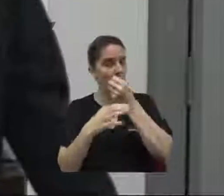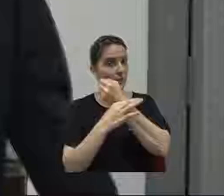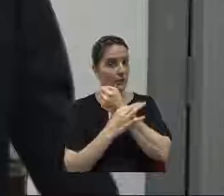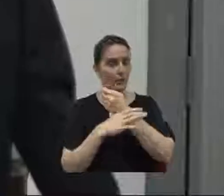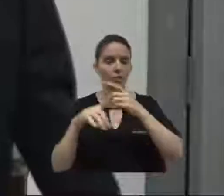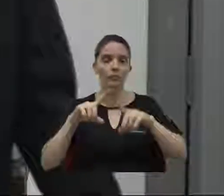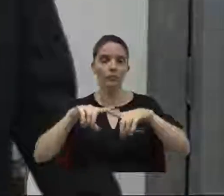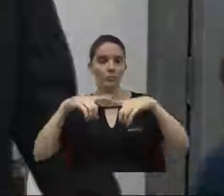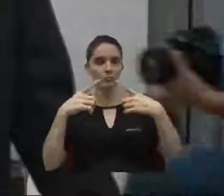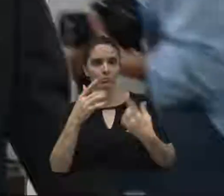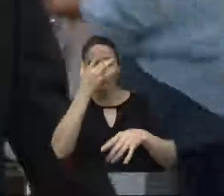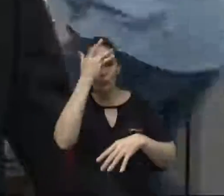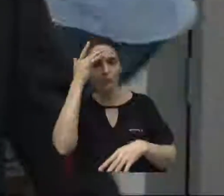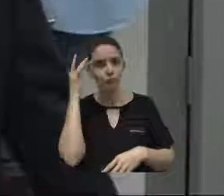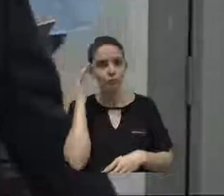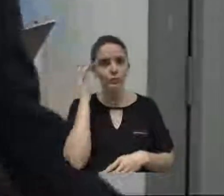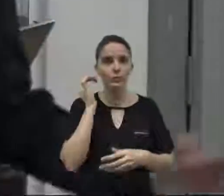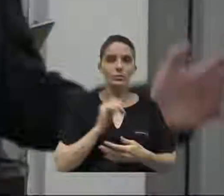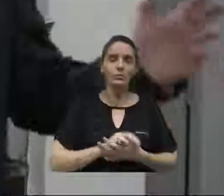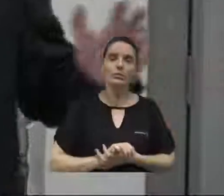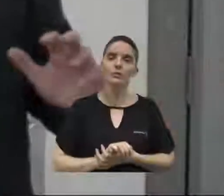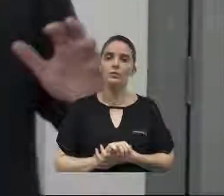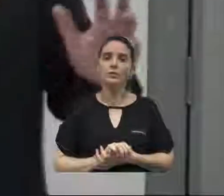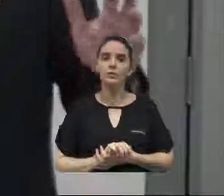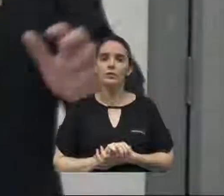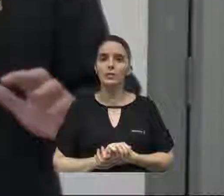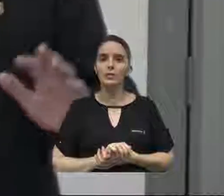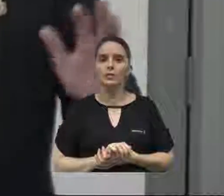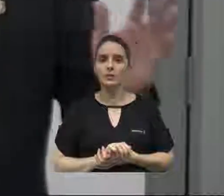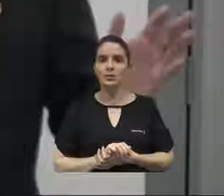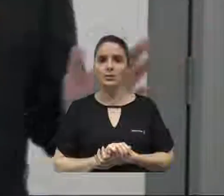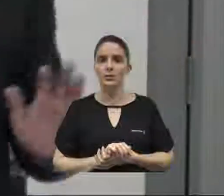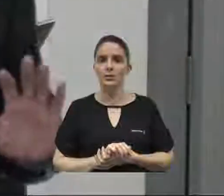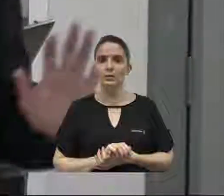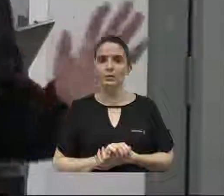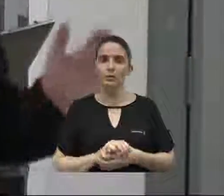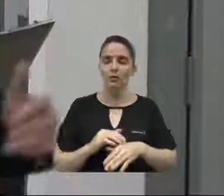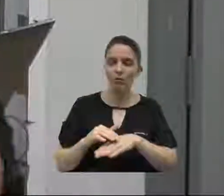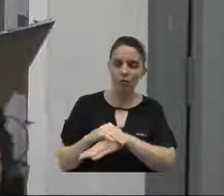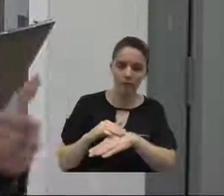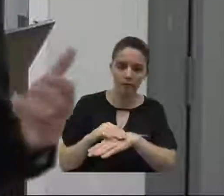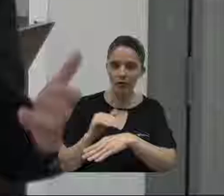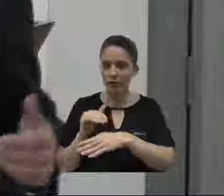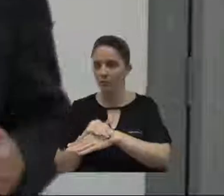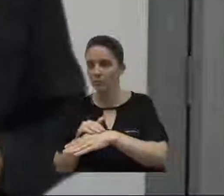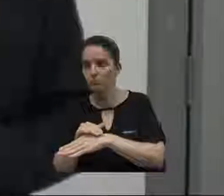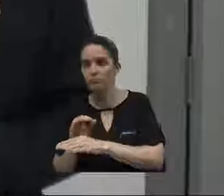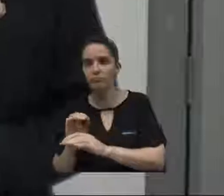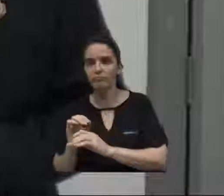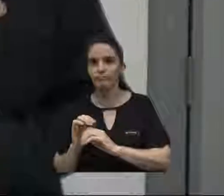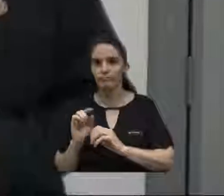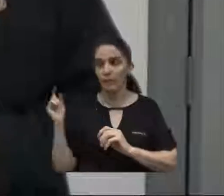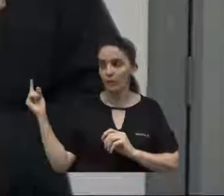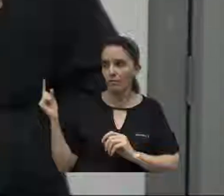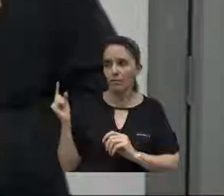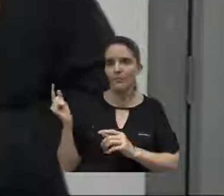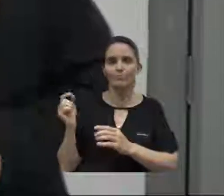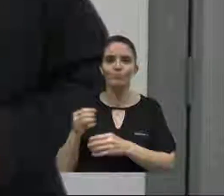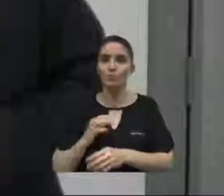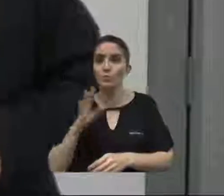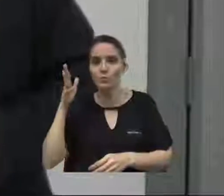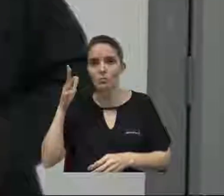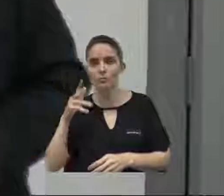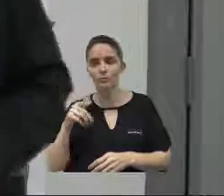ali naquele momento e puderam, naquela condição, né, chega aqui, conversa ali, não teve condições mais agravantes. Então